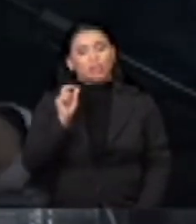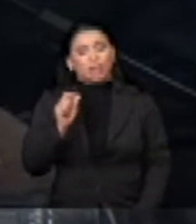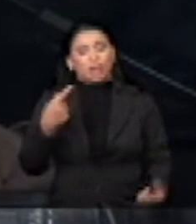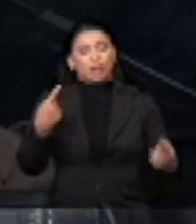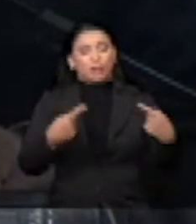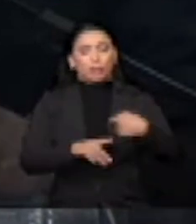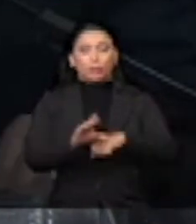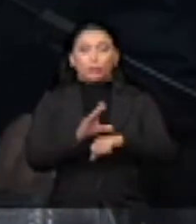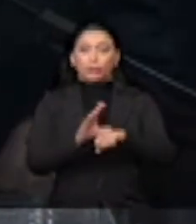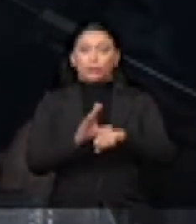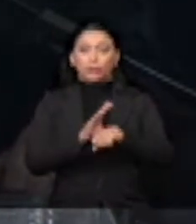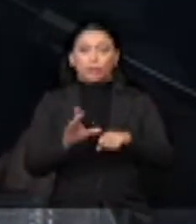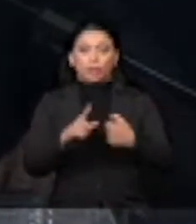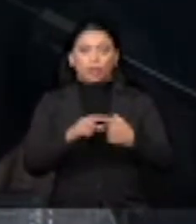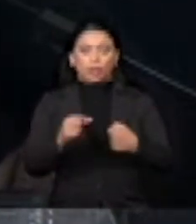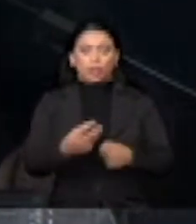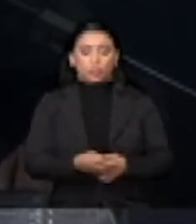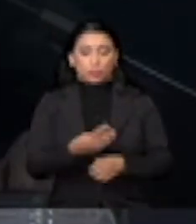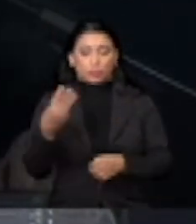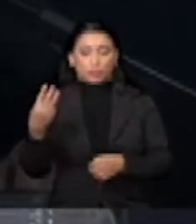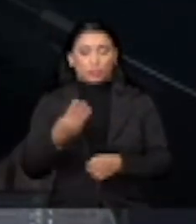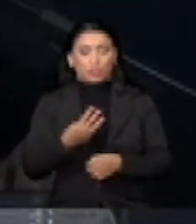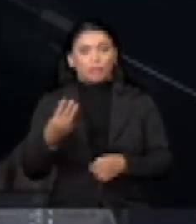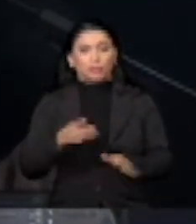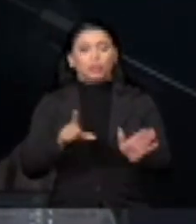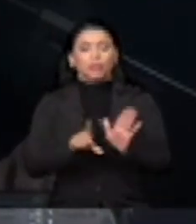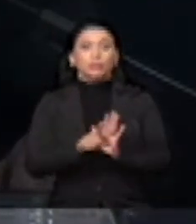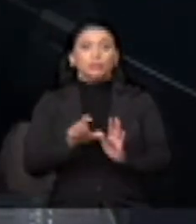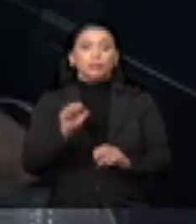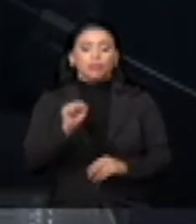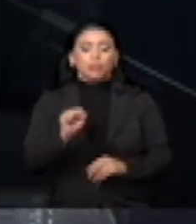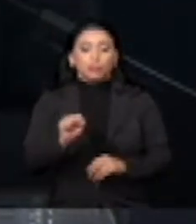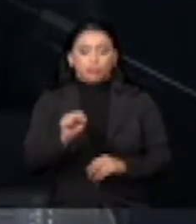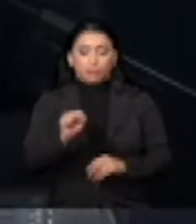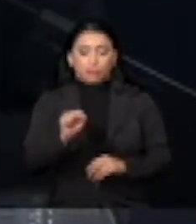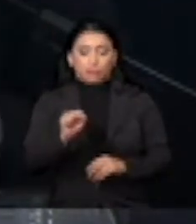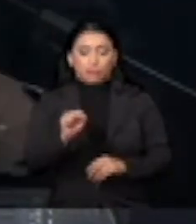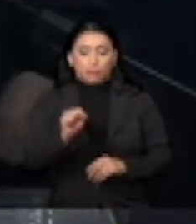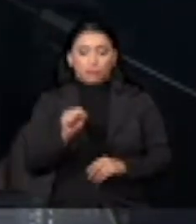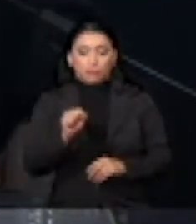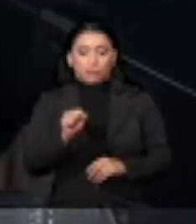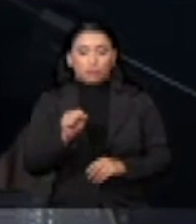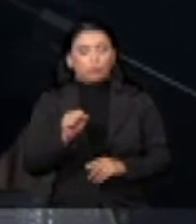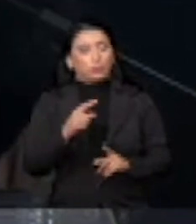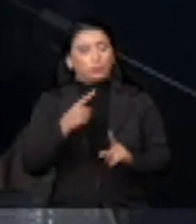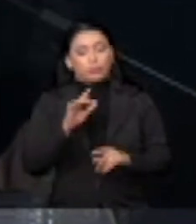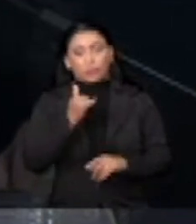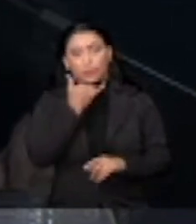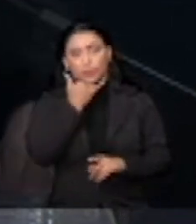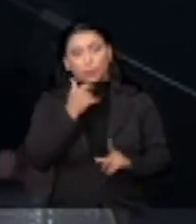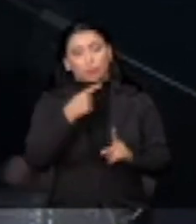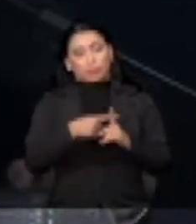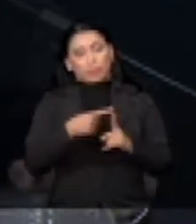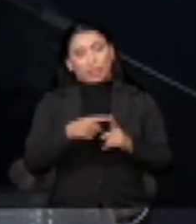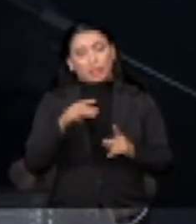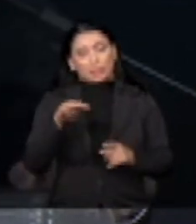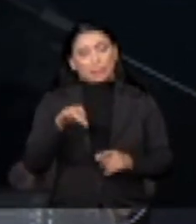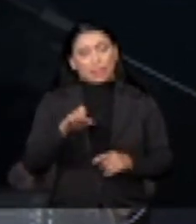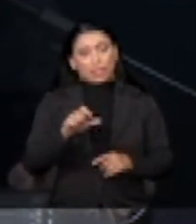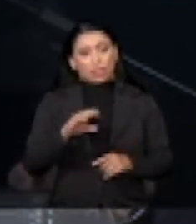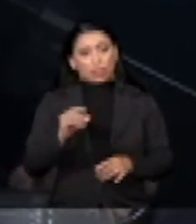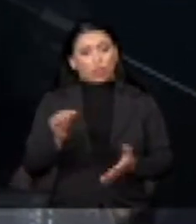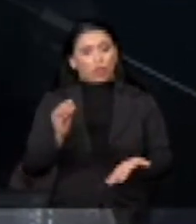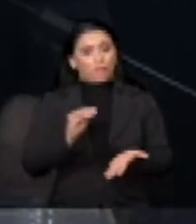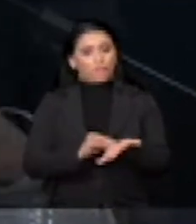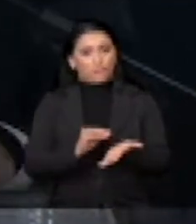inconstitucionalidade desse Artigo terceiro da Lei 8000 da lei do mais médico nós não temos falta de médicos